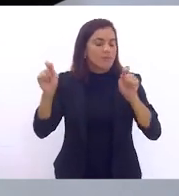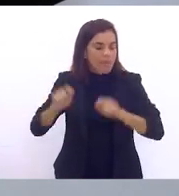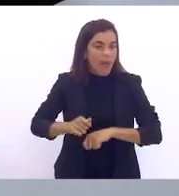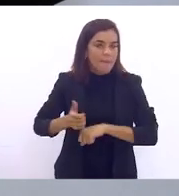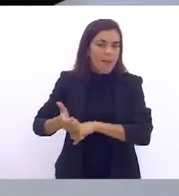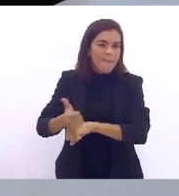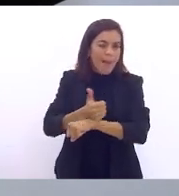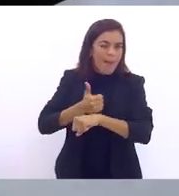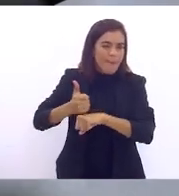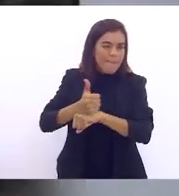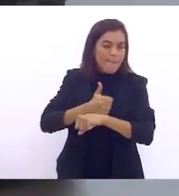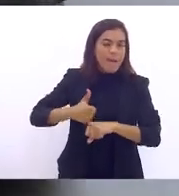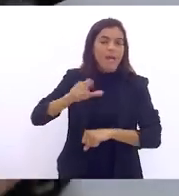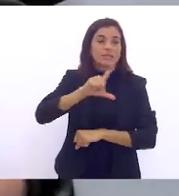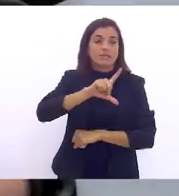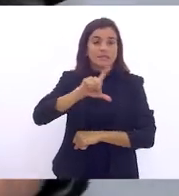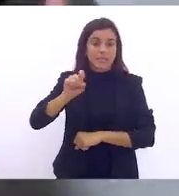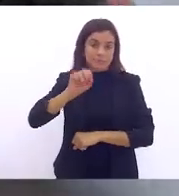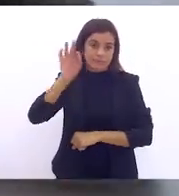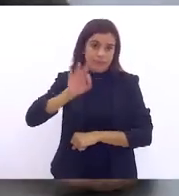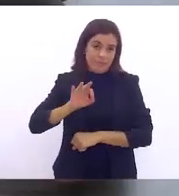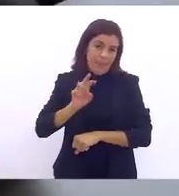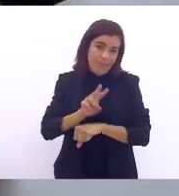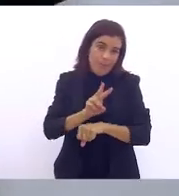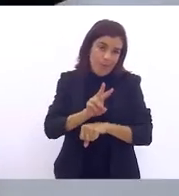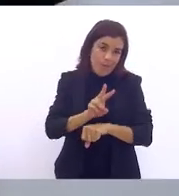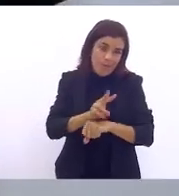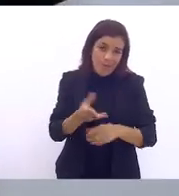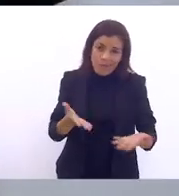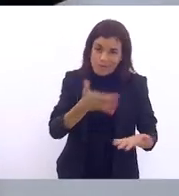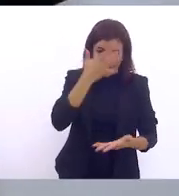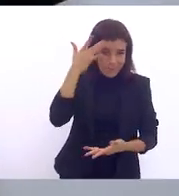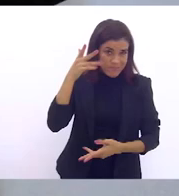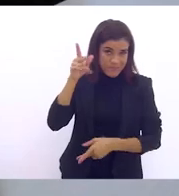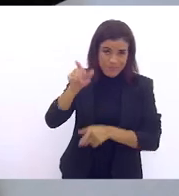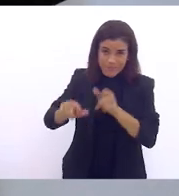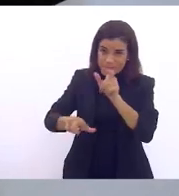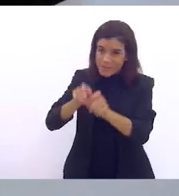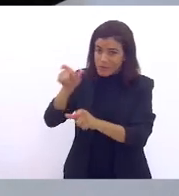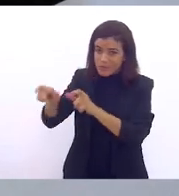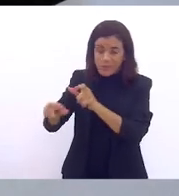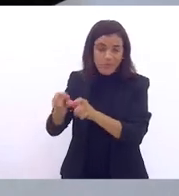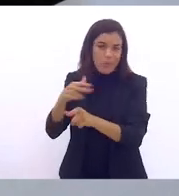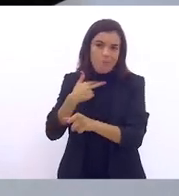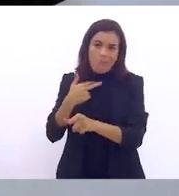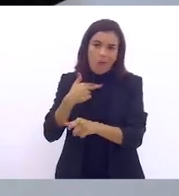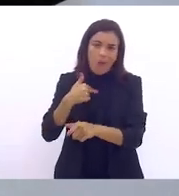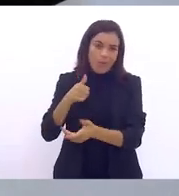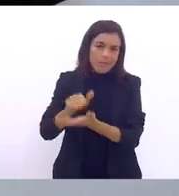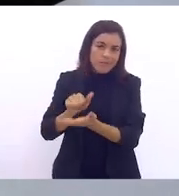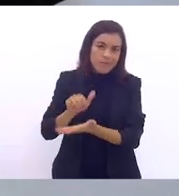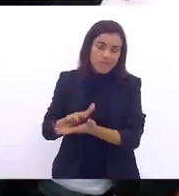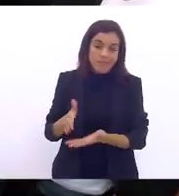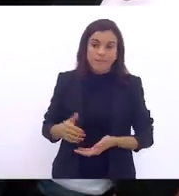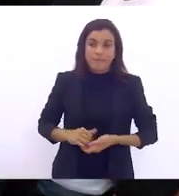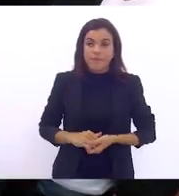ficar 100% mas enquanto não foi as pessoas não podem ser penalizadas agradeço fiquem com